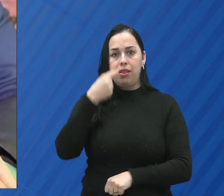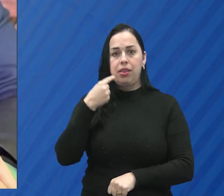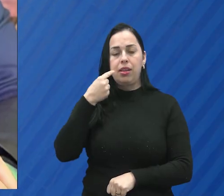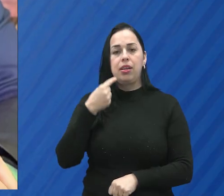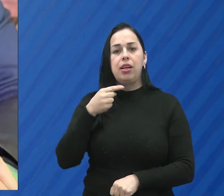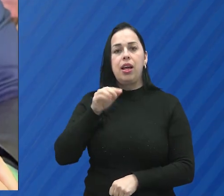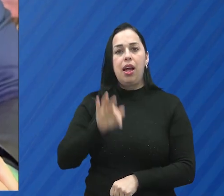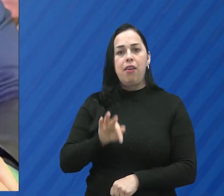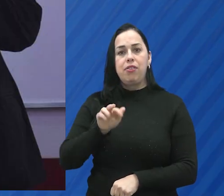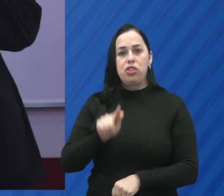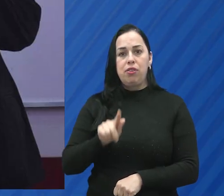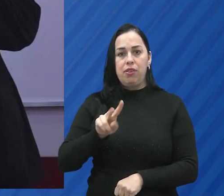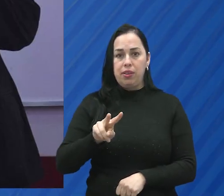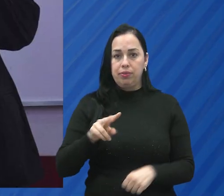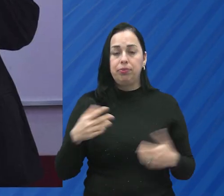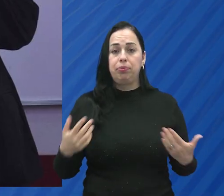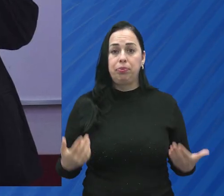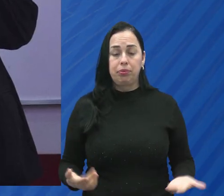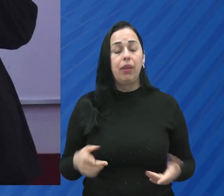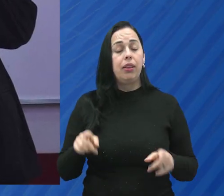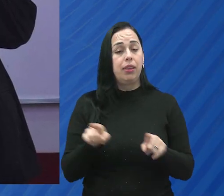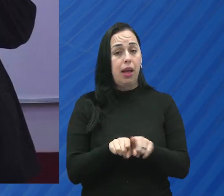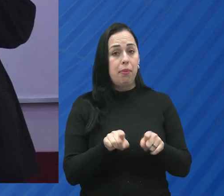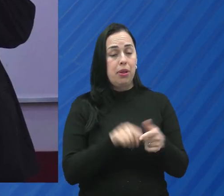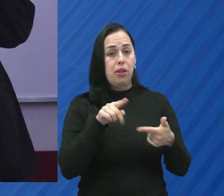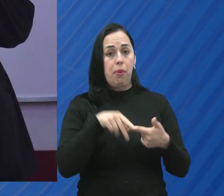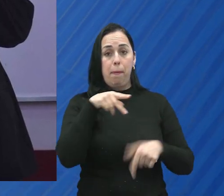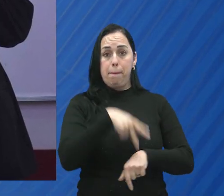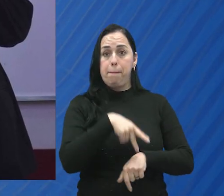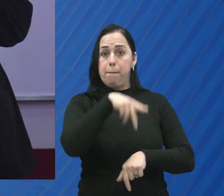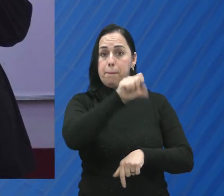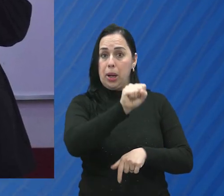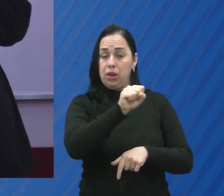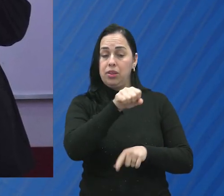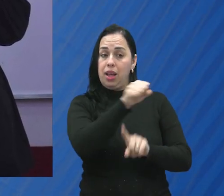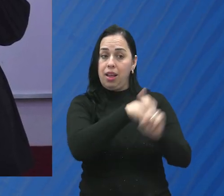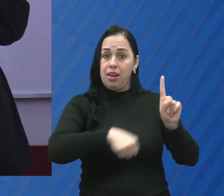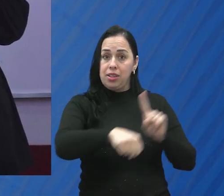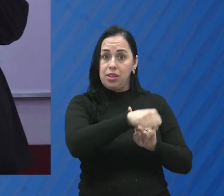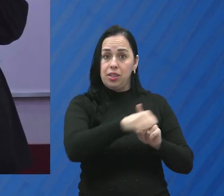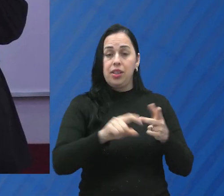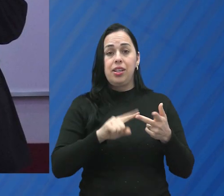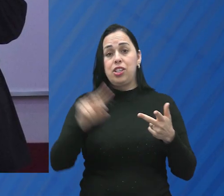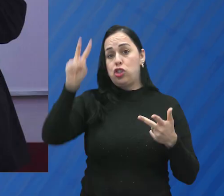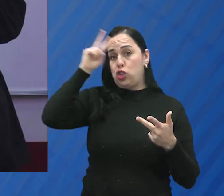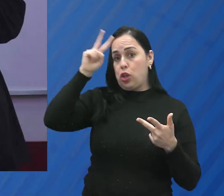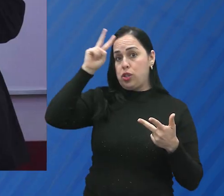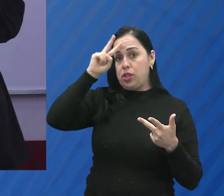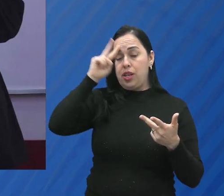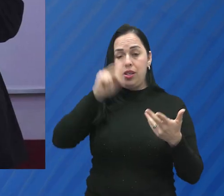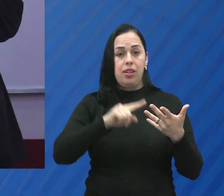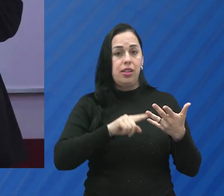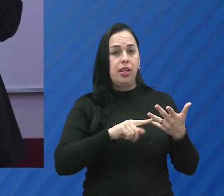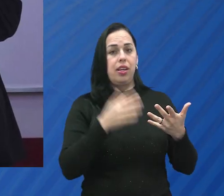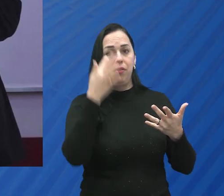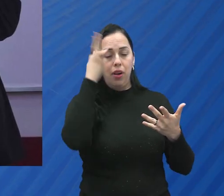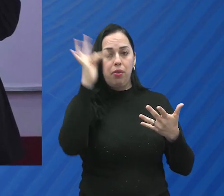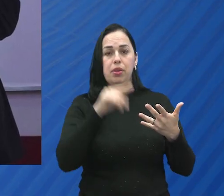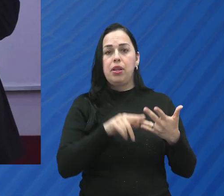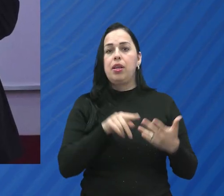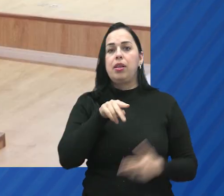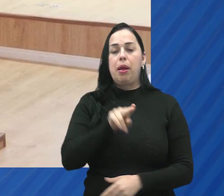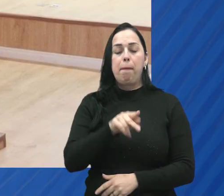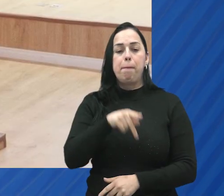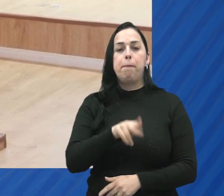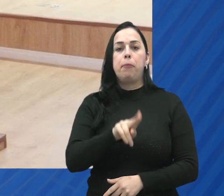Vale Paraibana de Ensino. Ele fez também pós-graduação em Sociologia, História e Filosofia pela PUC do Rio Grande do